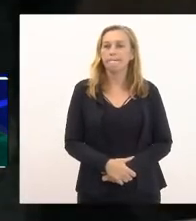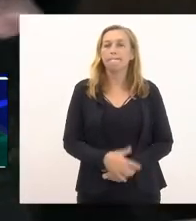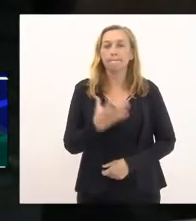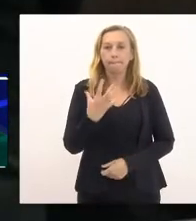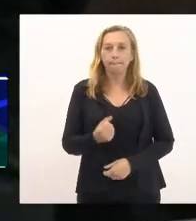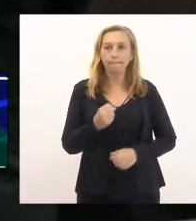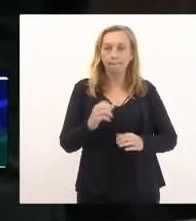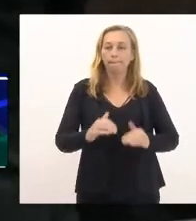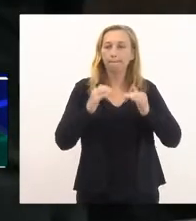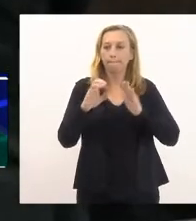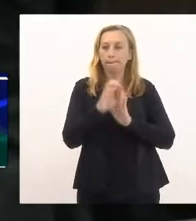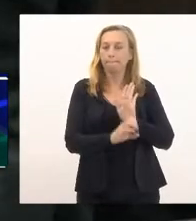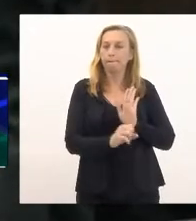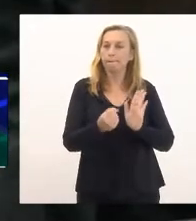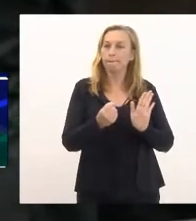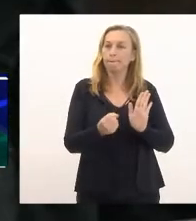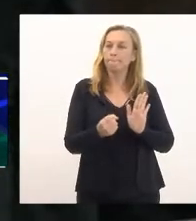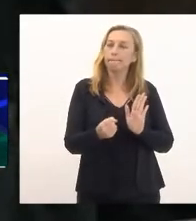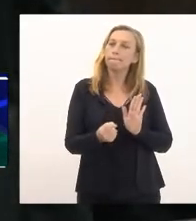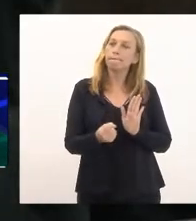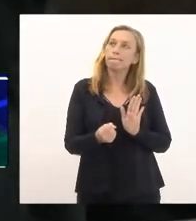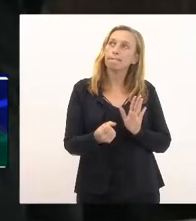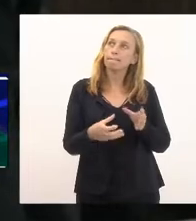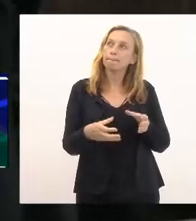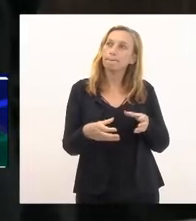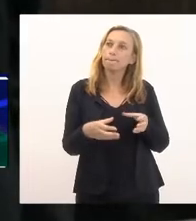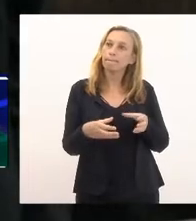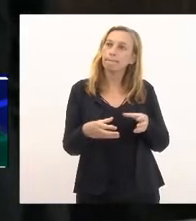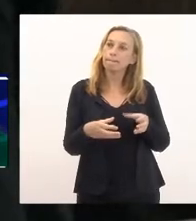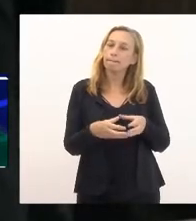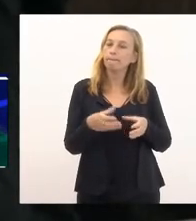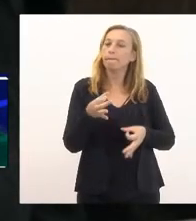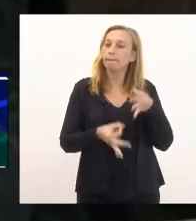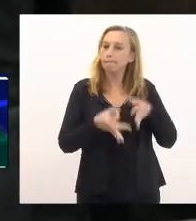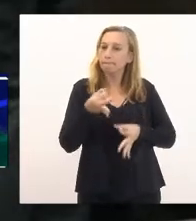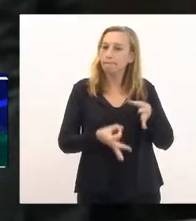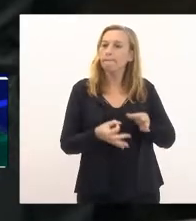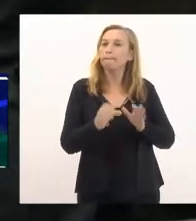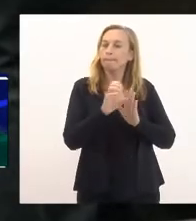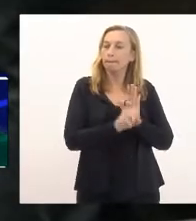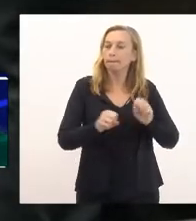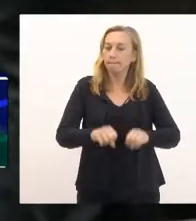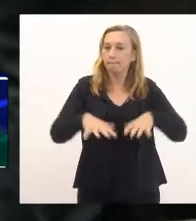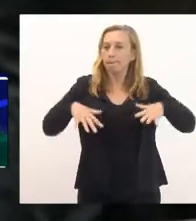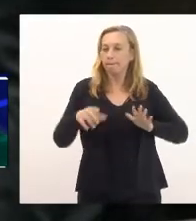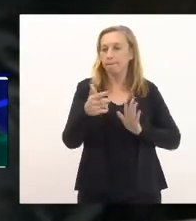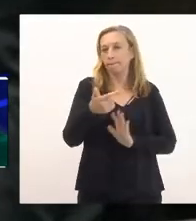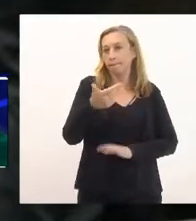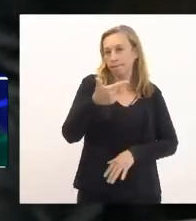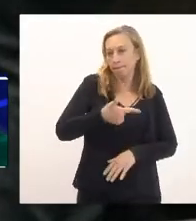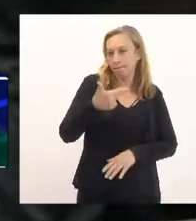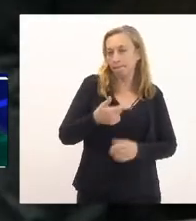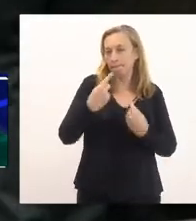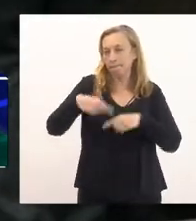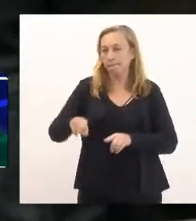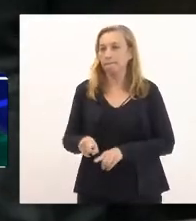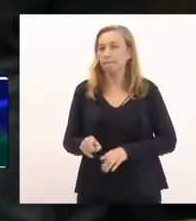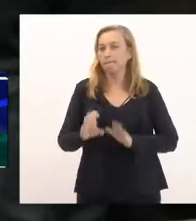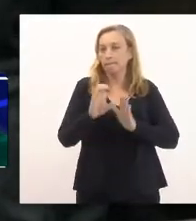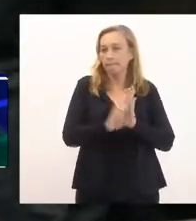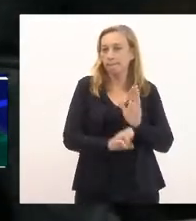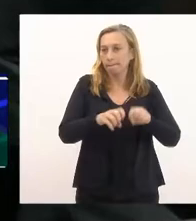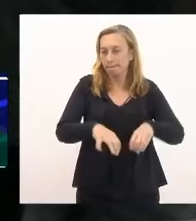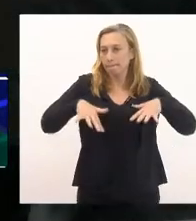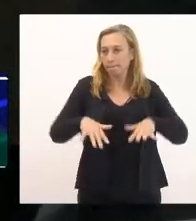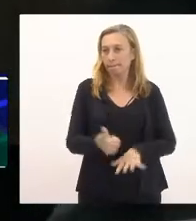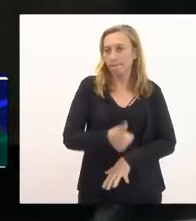favorável com subemenda à emenda da Comissão de Justiça, a emenda de plenário 2 e contrária à emenda de plenário 1,